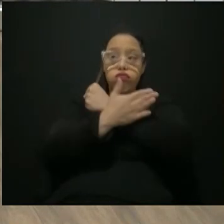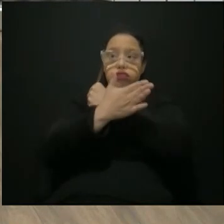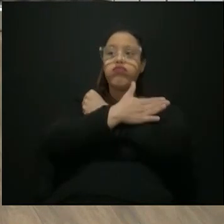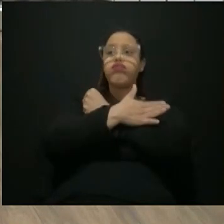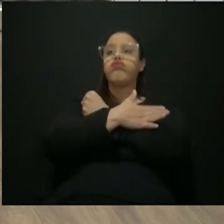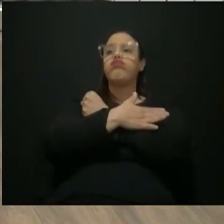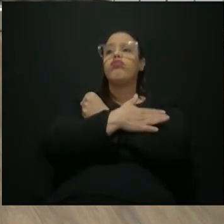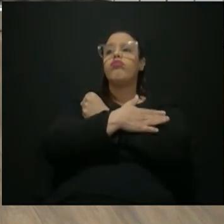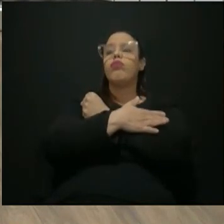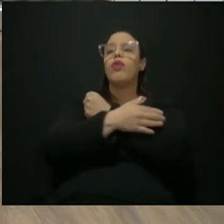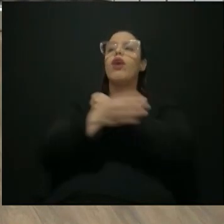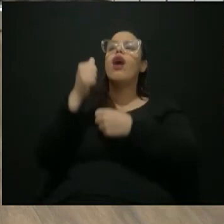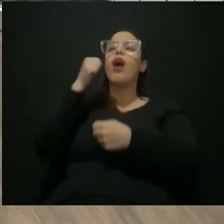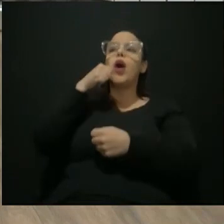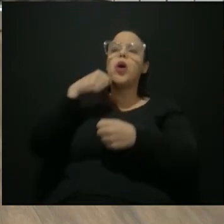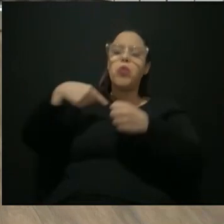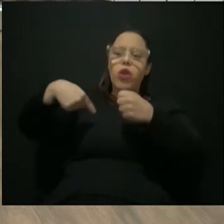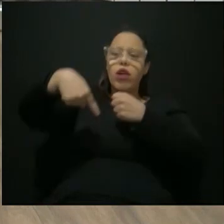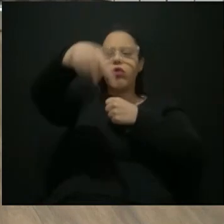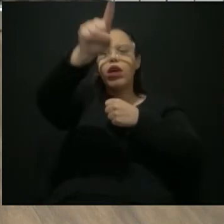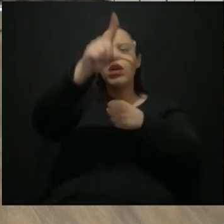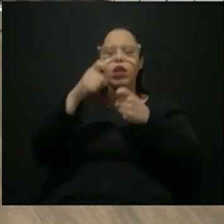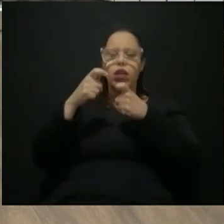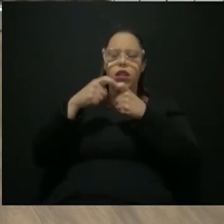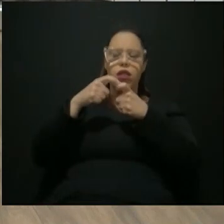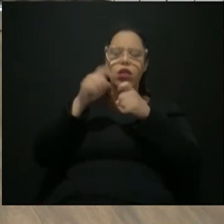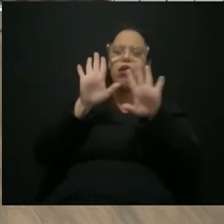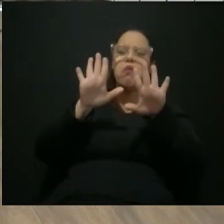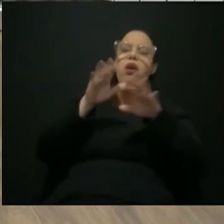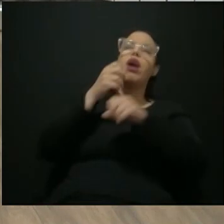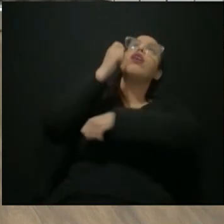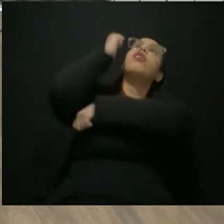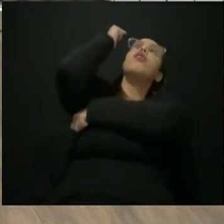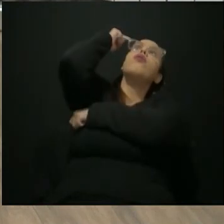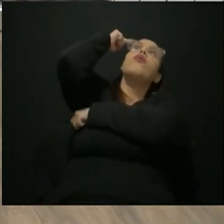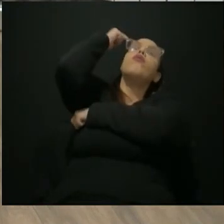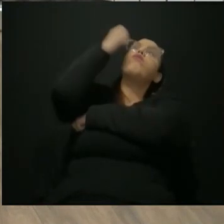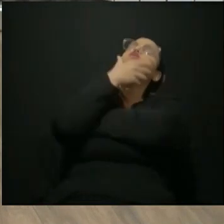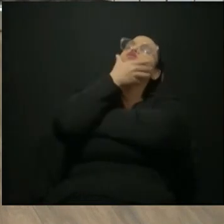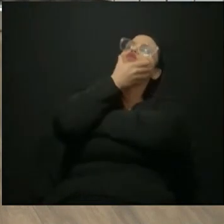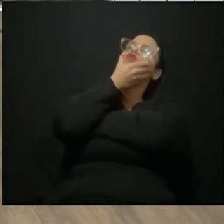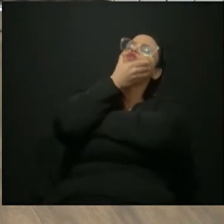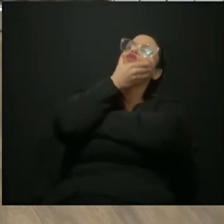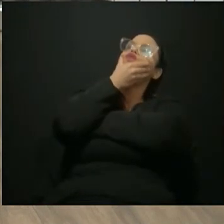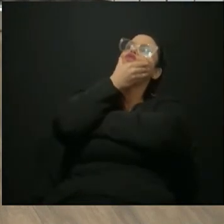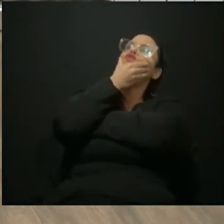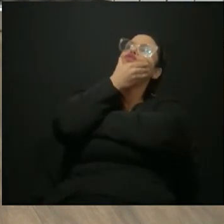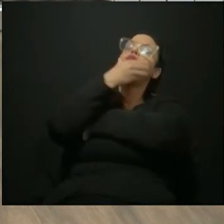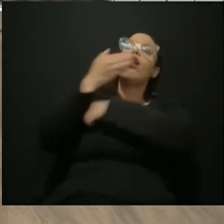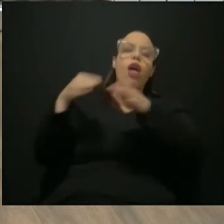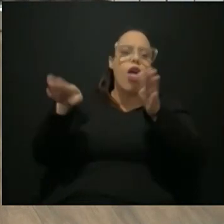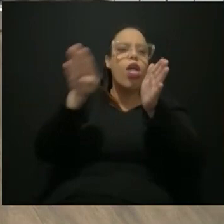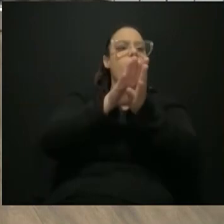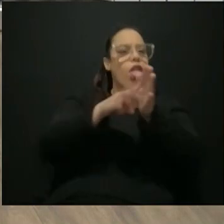médico, o homem não. Então, que tal você parar, pensar e começar a ir com mais frequência, né,